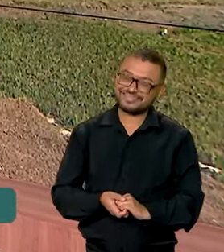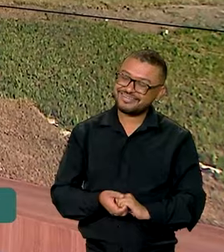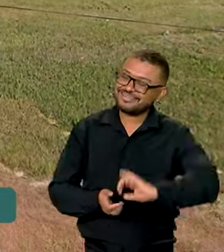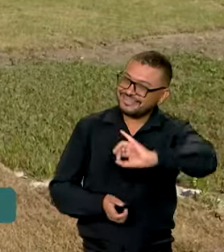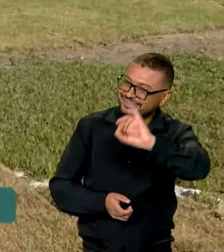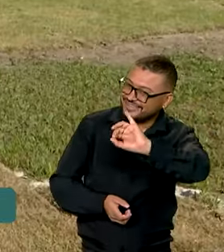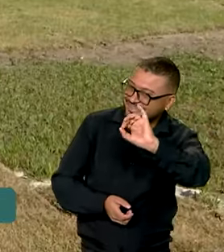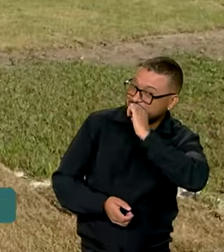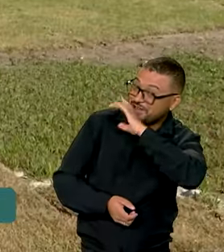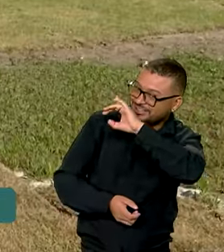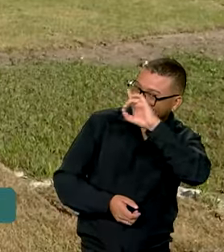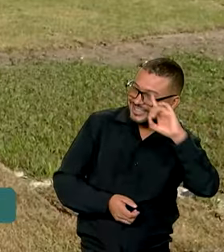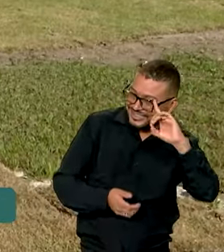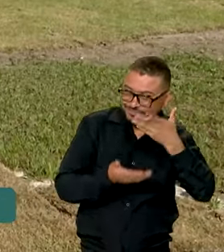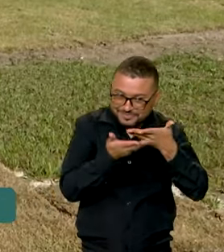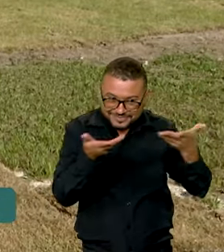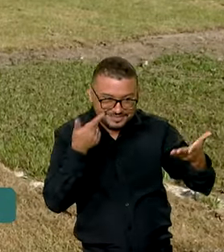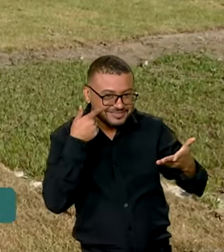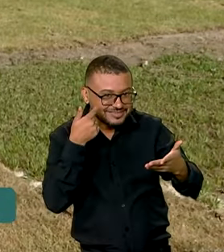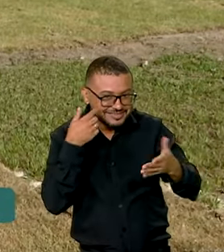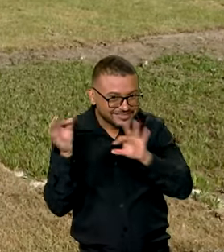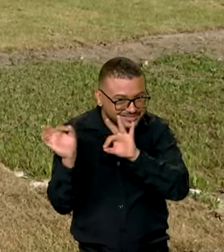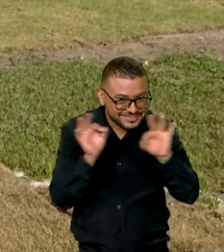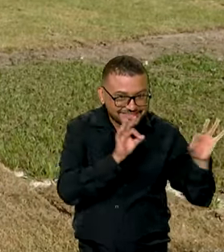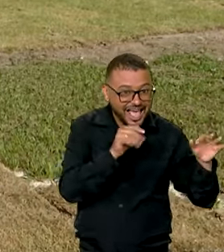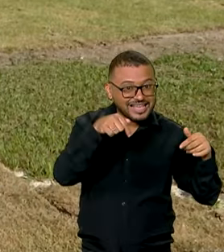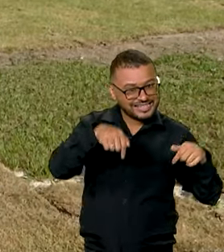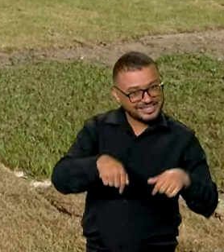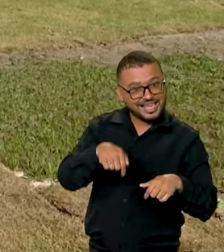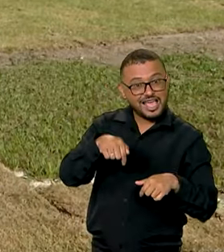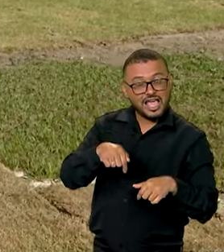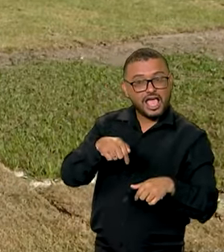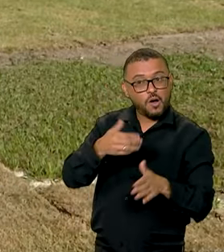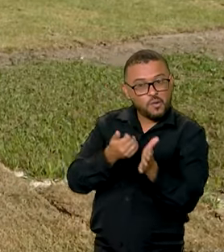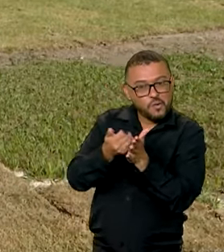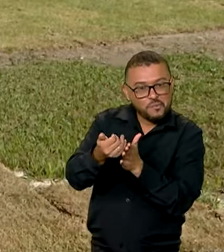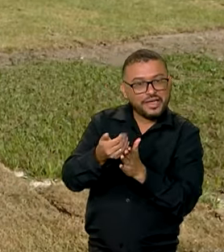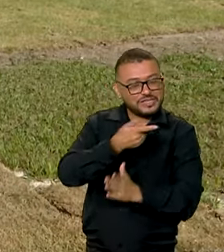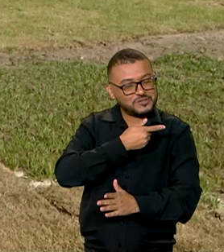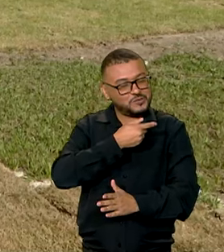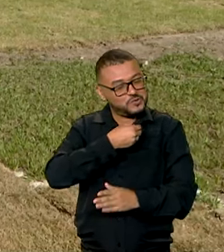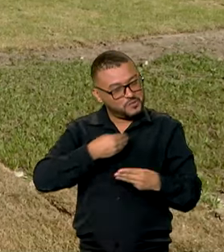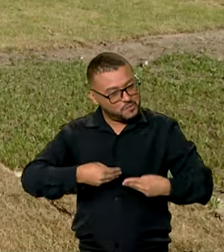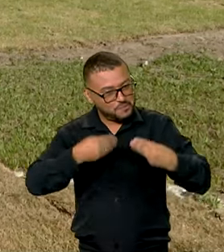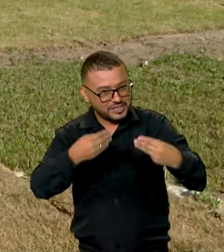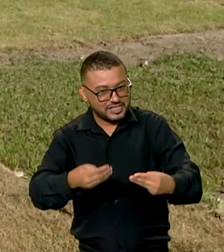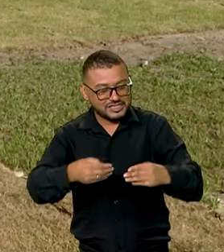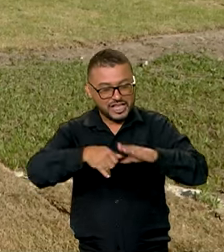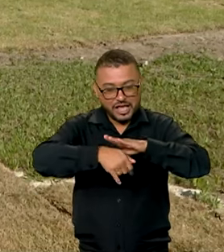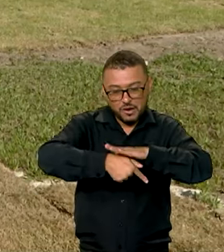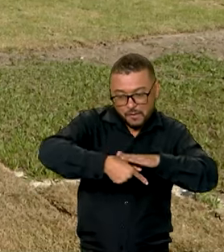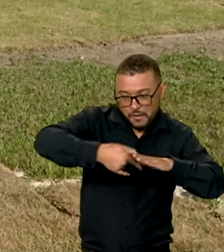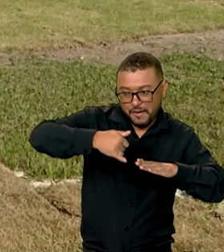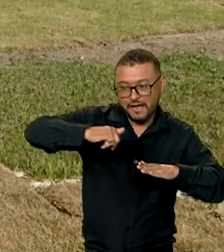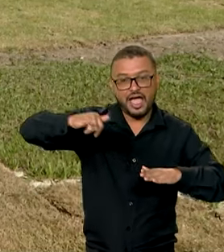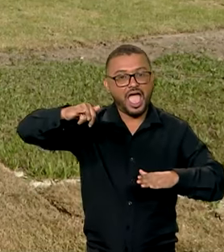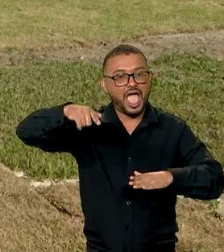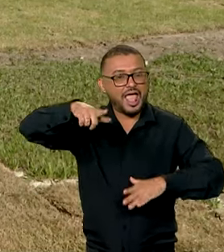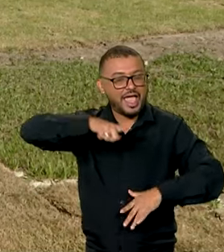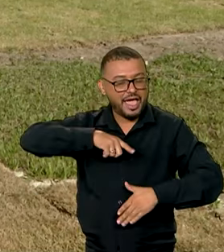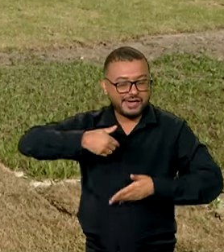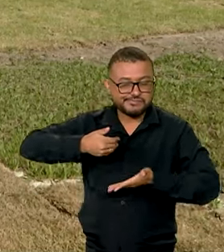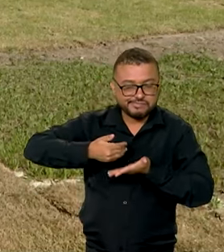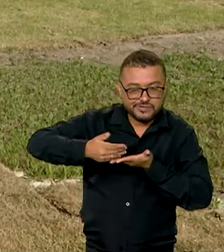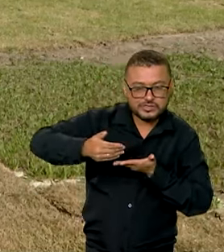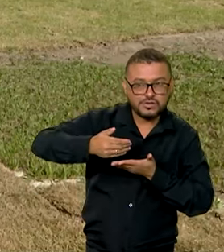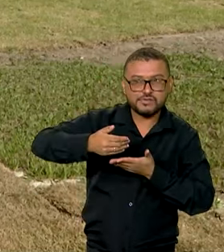Oi, Vanessa. Bom dia para você e para todos que nos acompanham. Essa iniciativa do Ministério de Minas e Energia está prevista